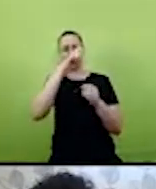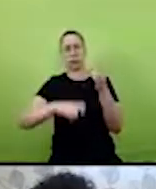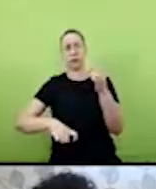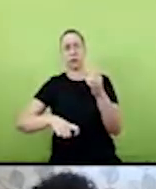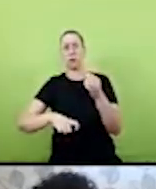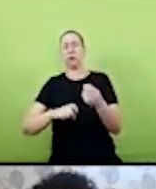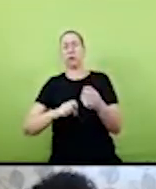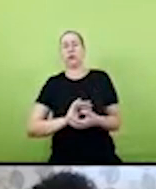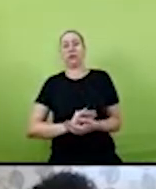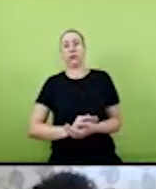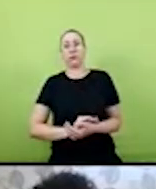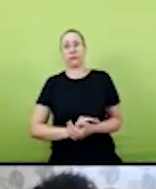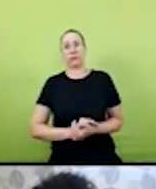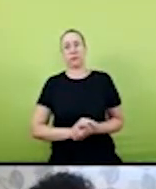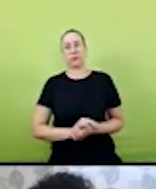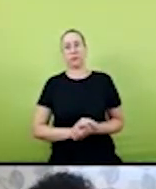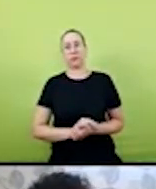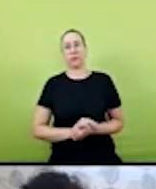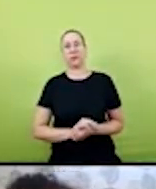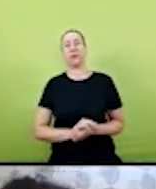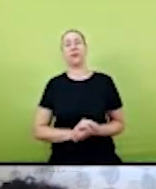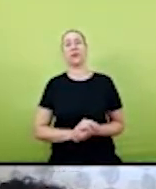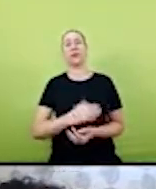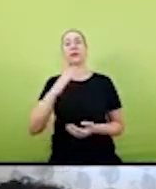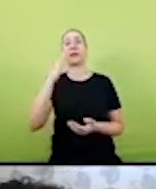que às vezes a gente confunde esse termo. Ela